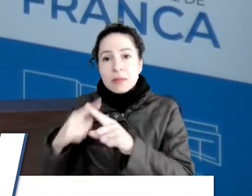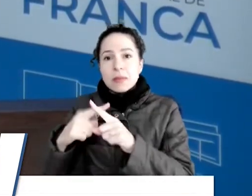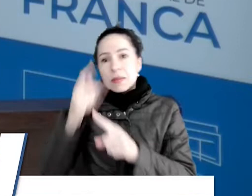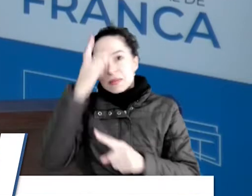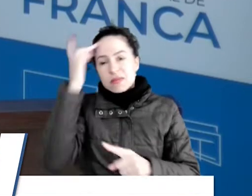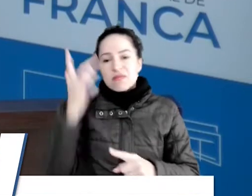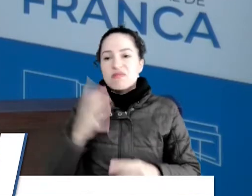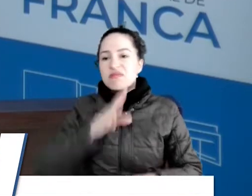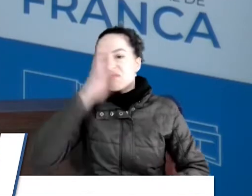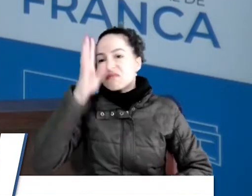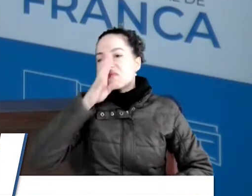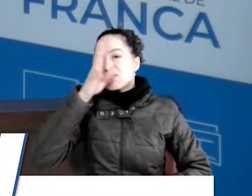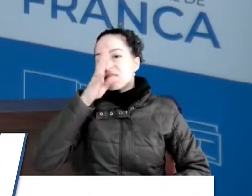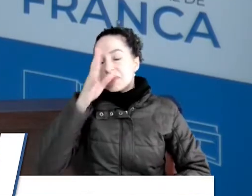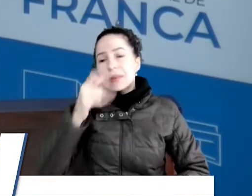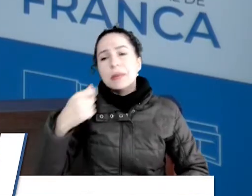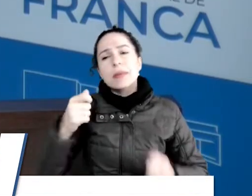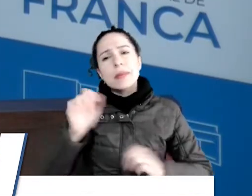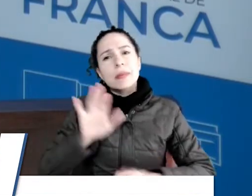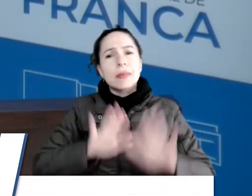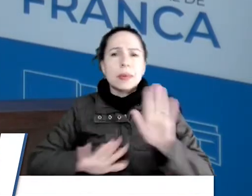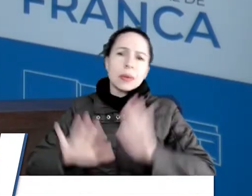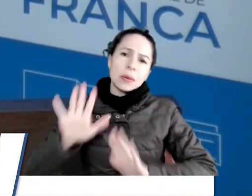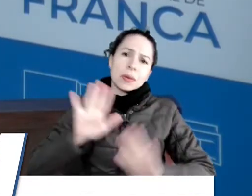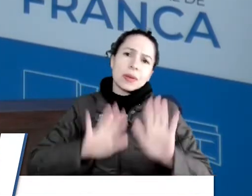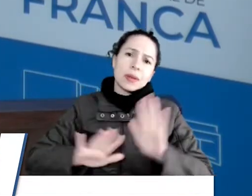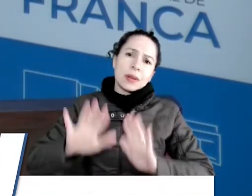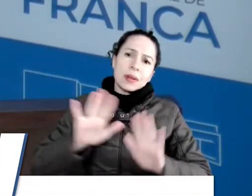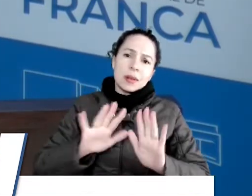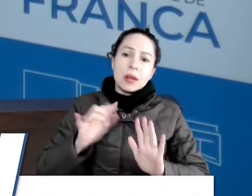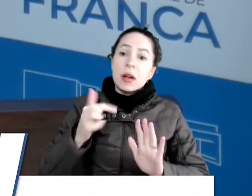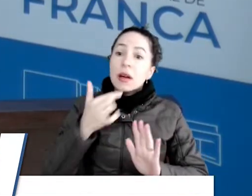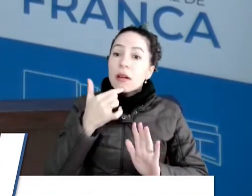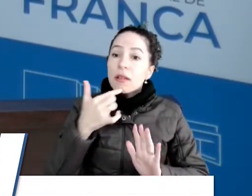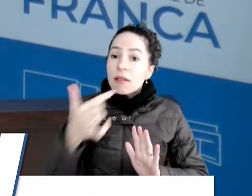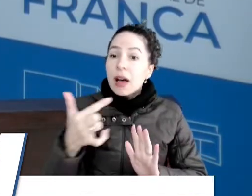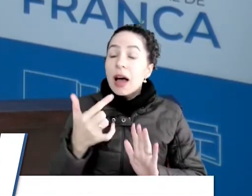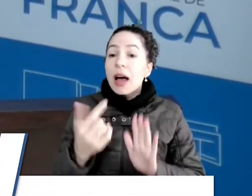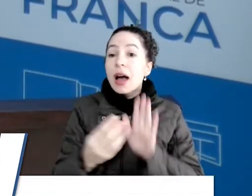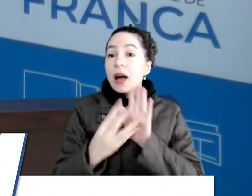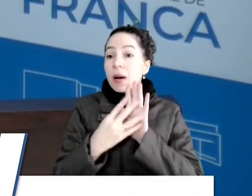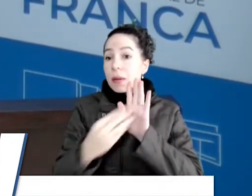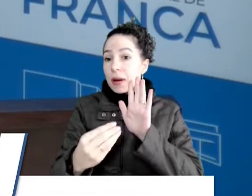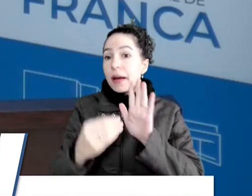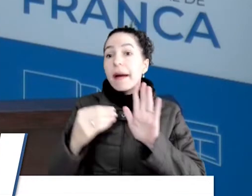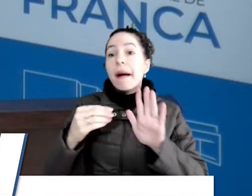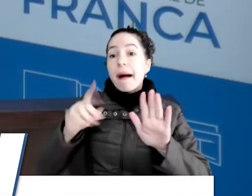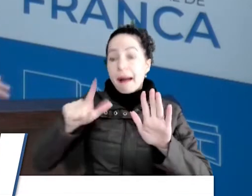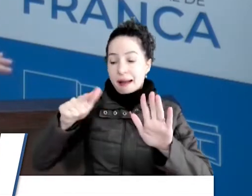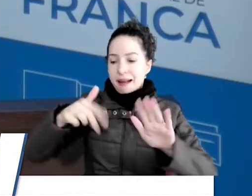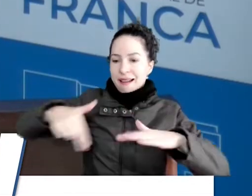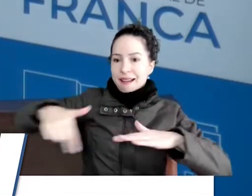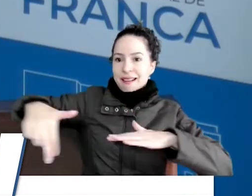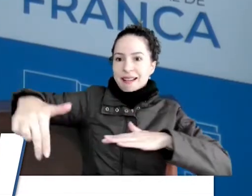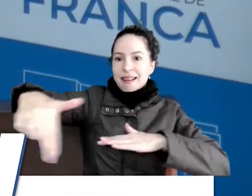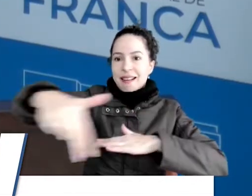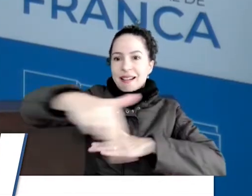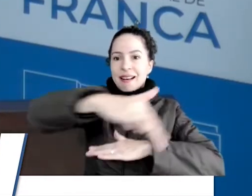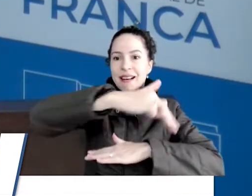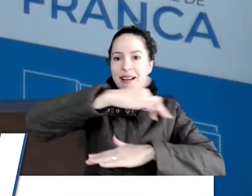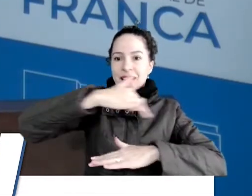tomar muito cuidado. Eu quero já citar o exemplo da pista de caminhada que vai fazer ali